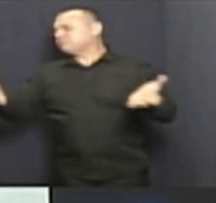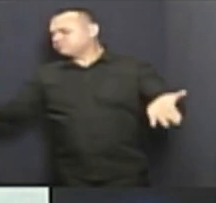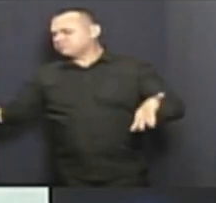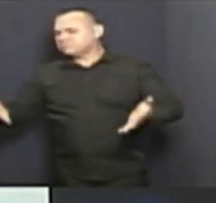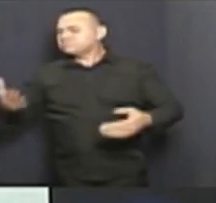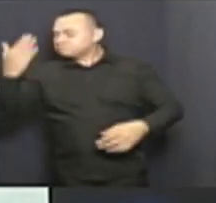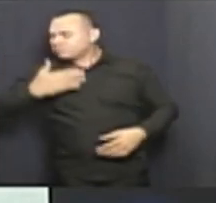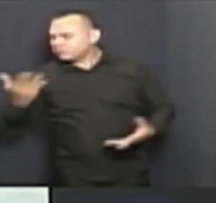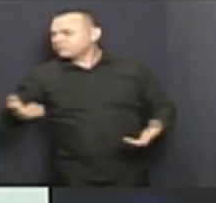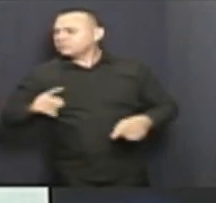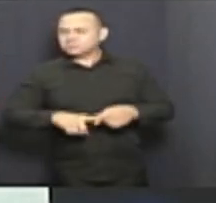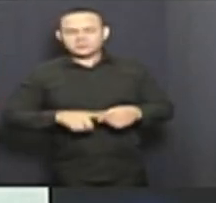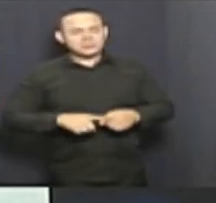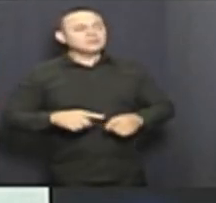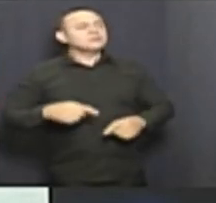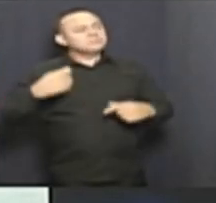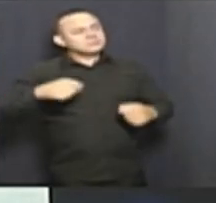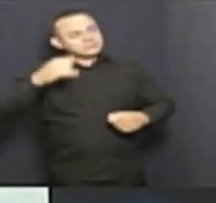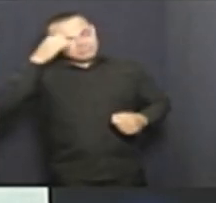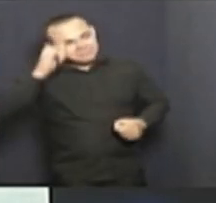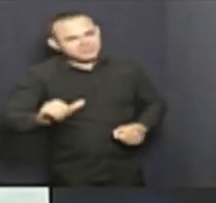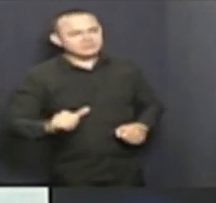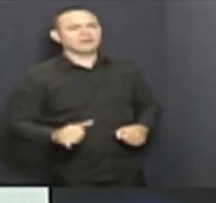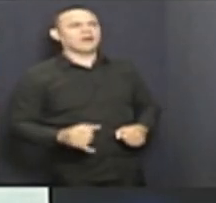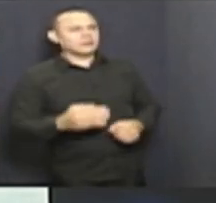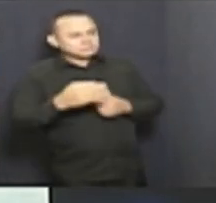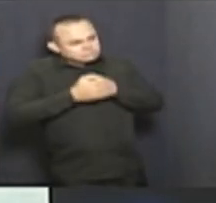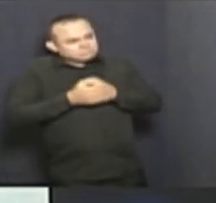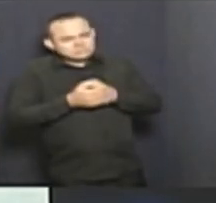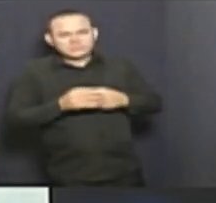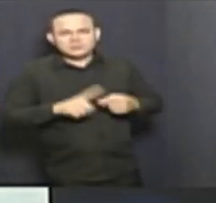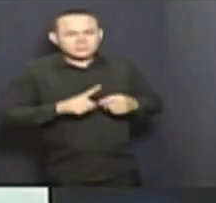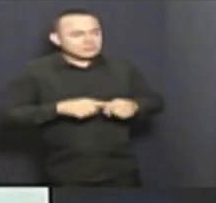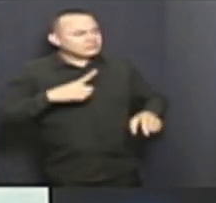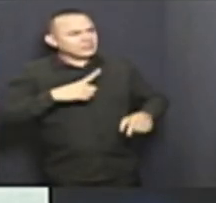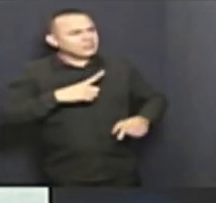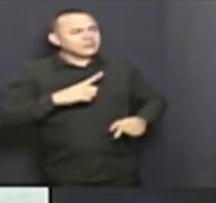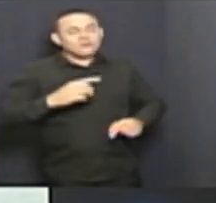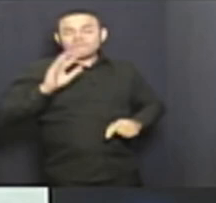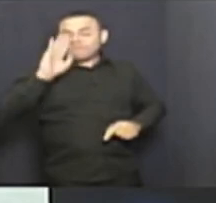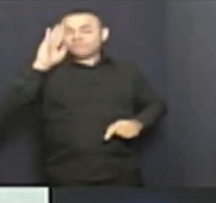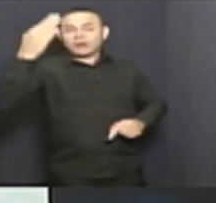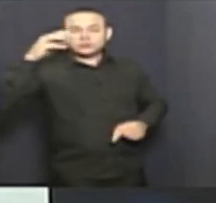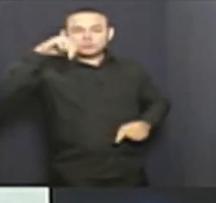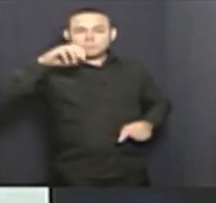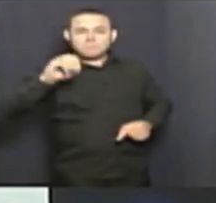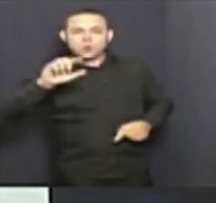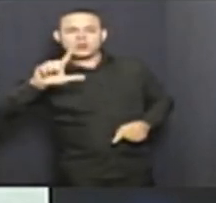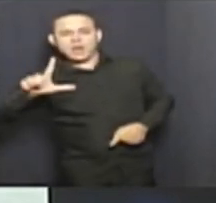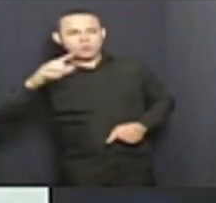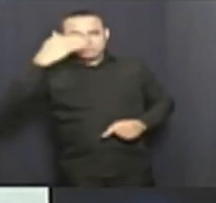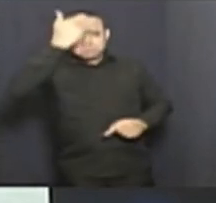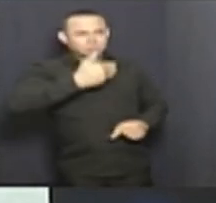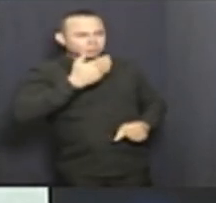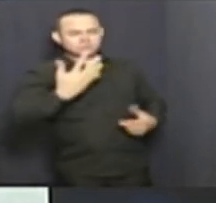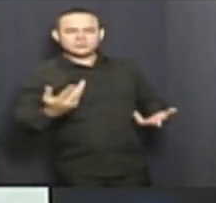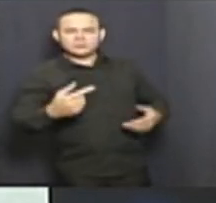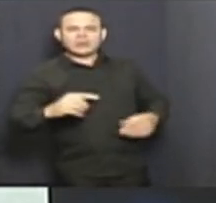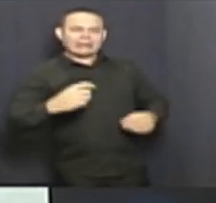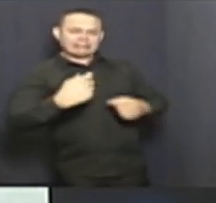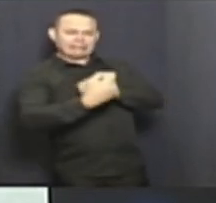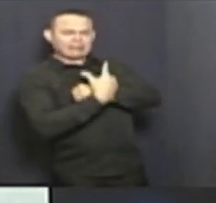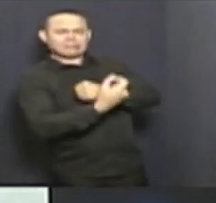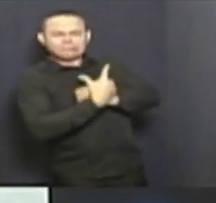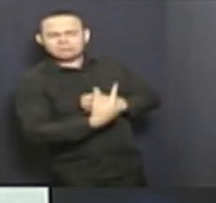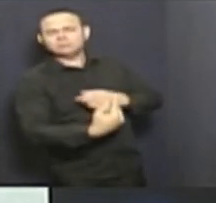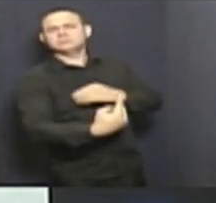que são os falsos moralistas e que na sua vida privada tem muita coisa a esclarecer a população do mato grosso